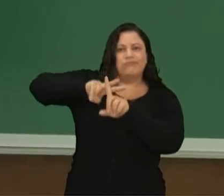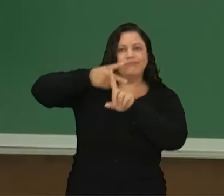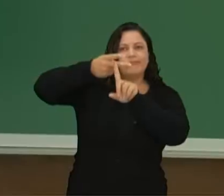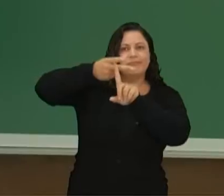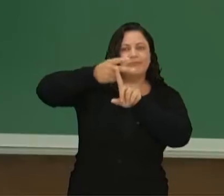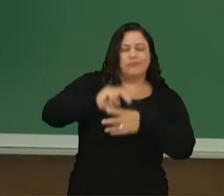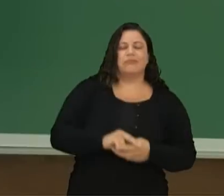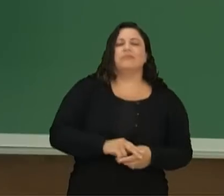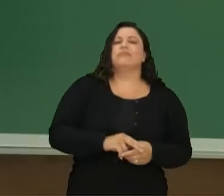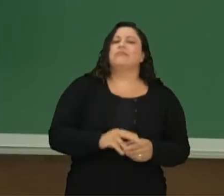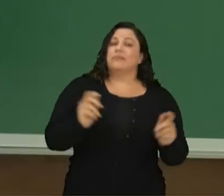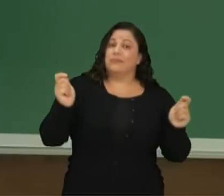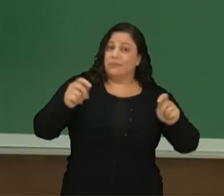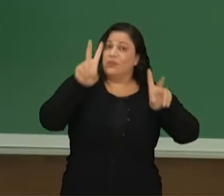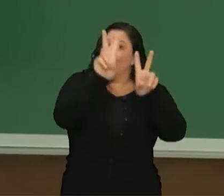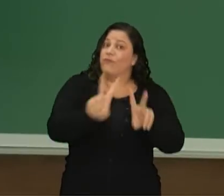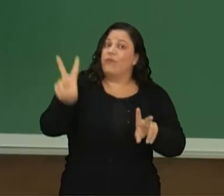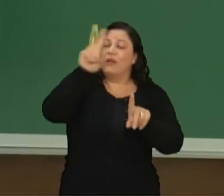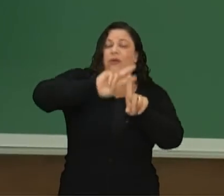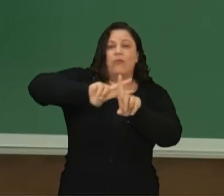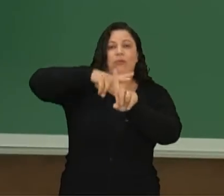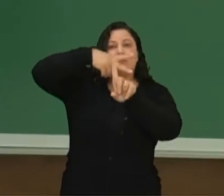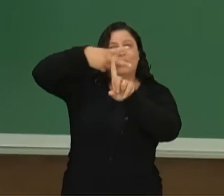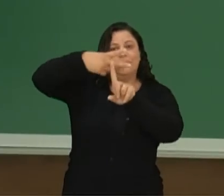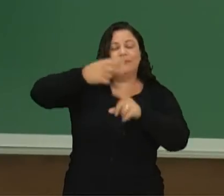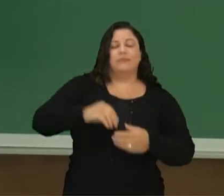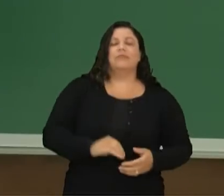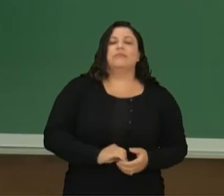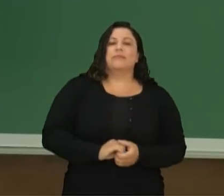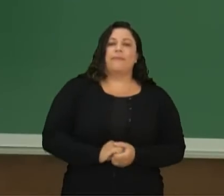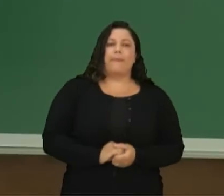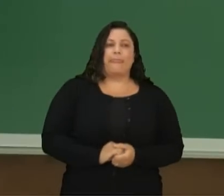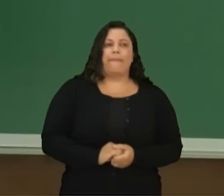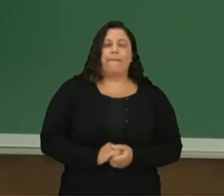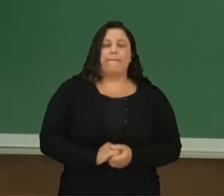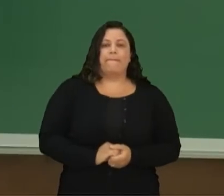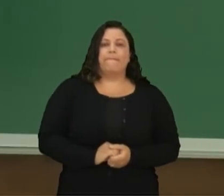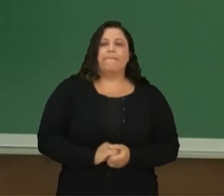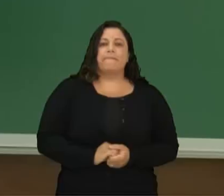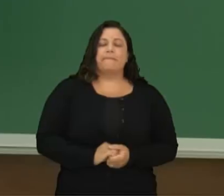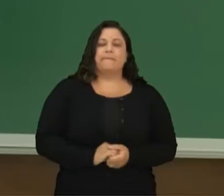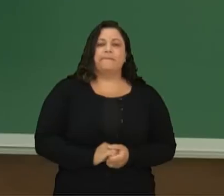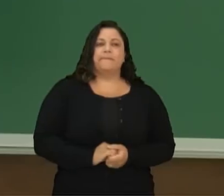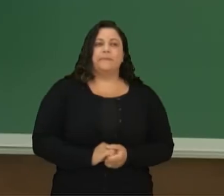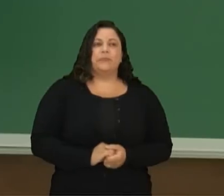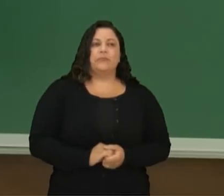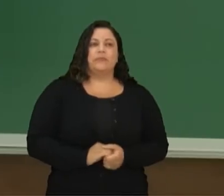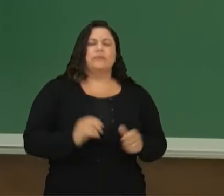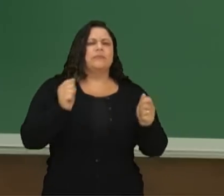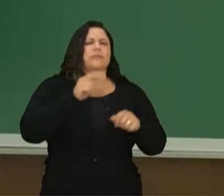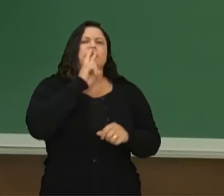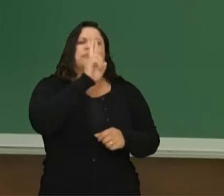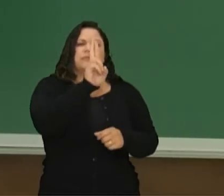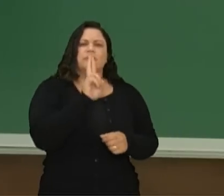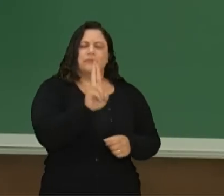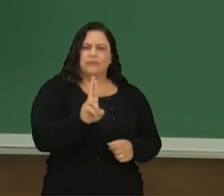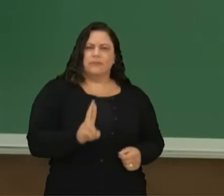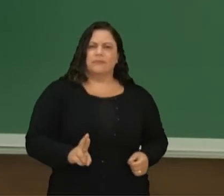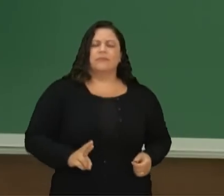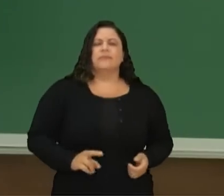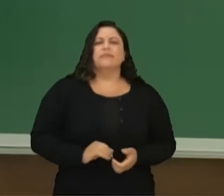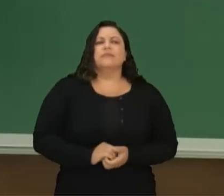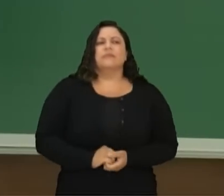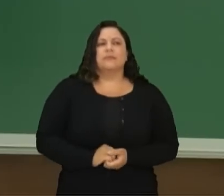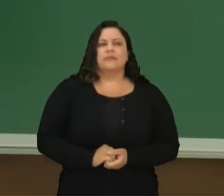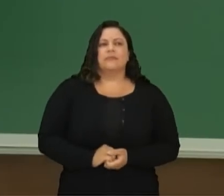O peso desse valor tem peso 2. Então, vejamos aqui para nós resolvermos.